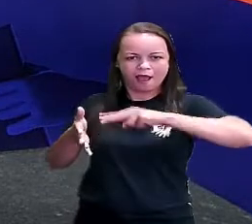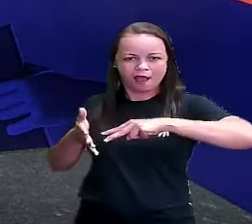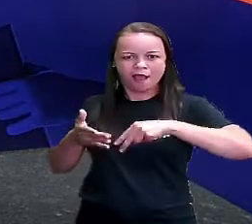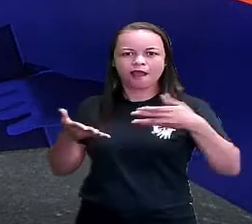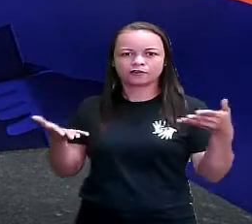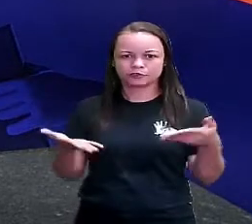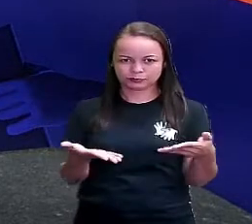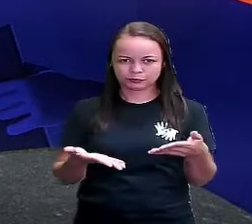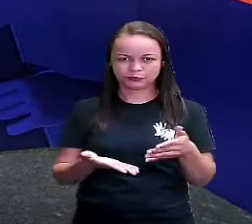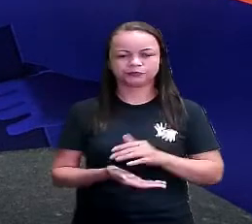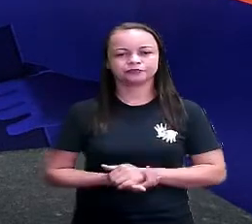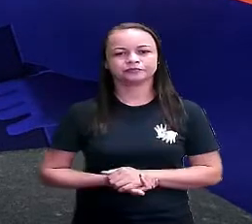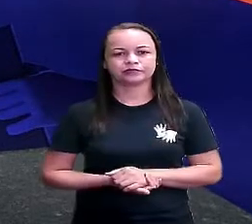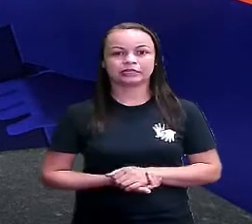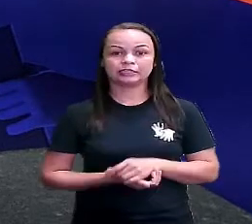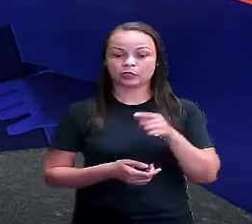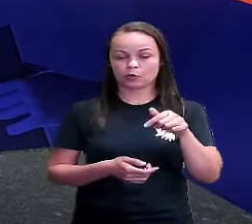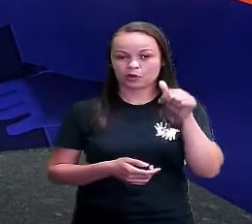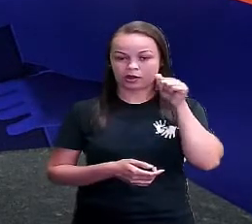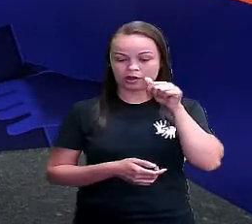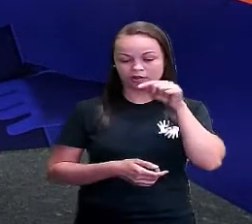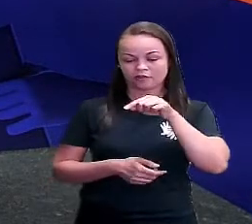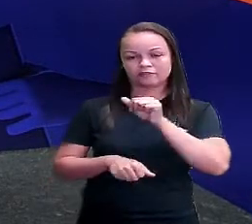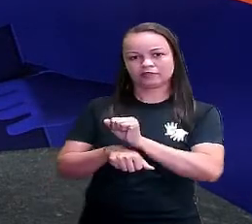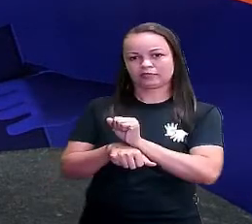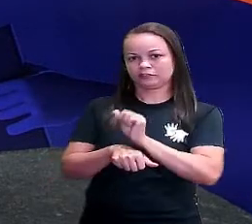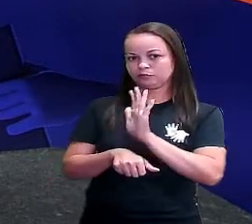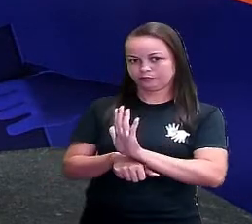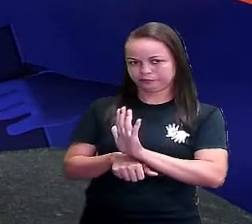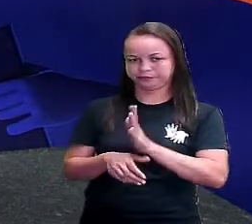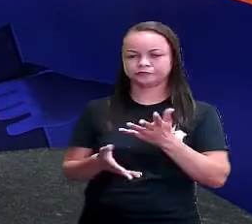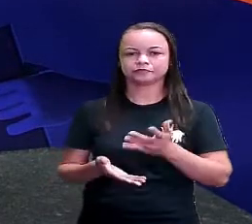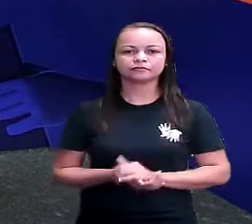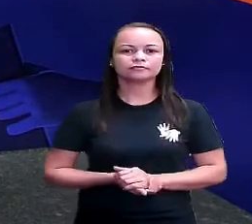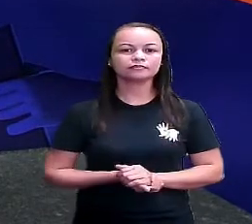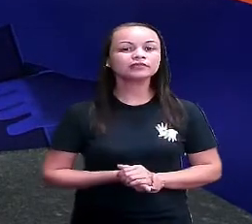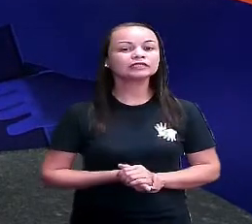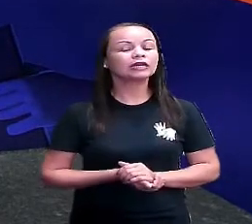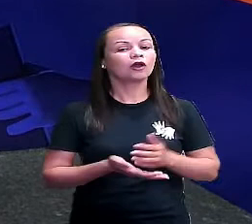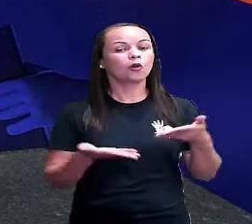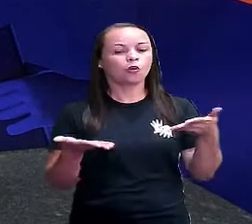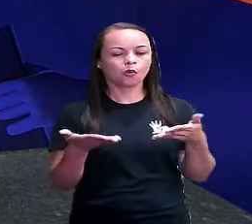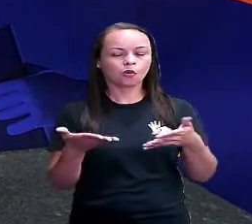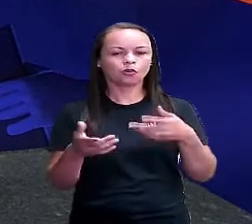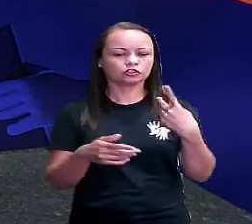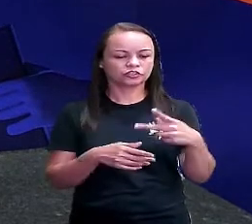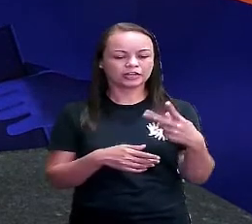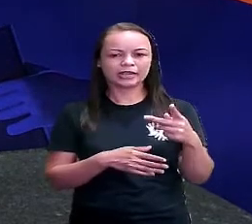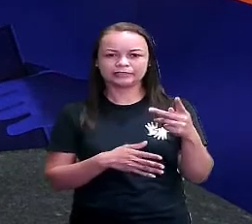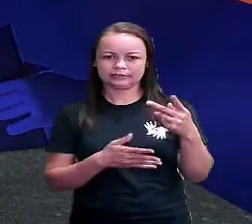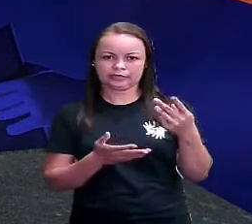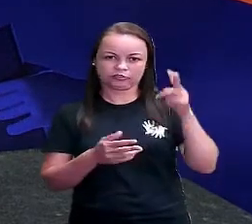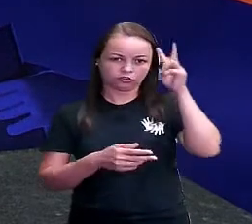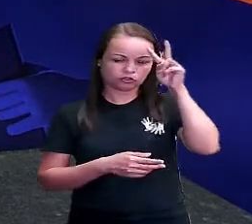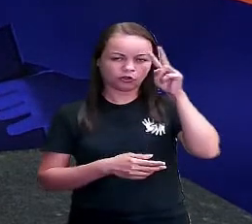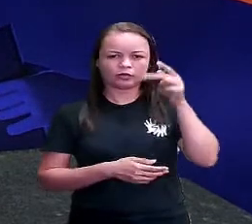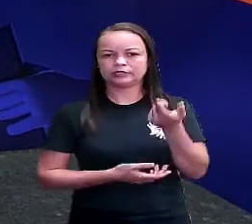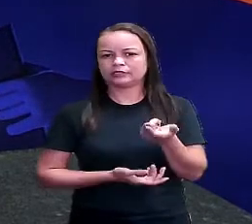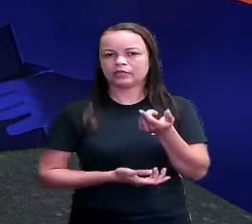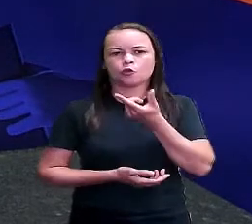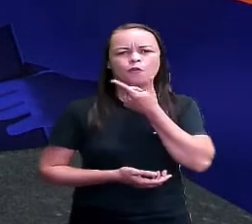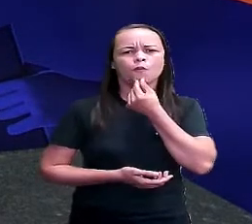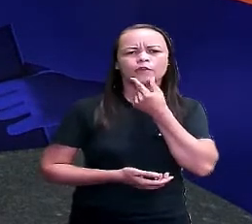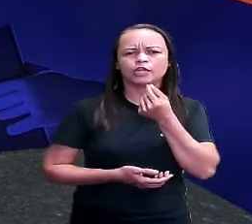esperando. A história que eu vou contar hoje tem a ver com um menino que era feito de madeira. Ou melhor,